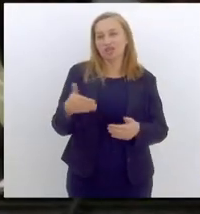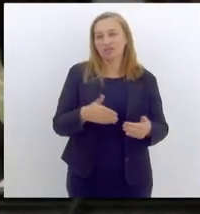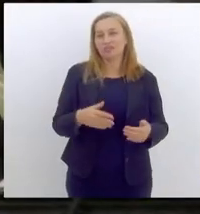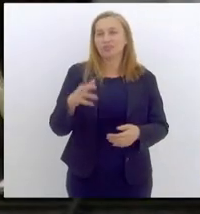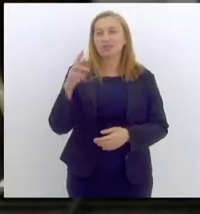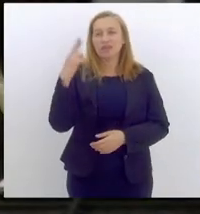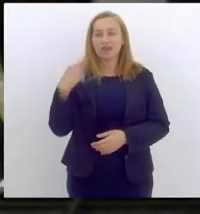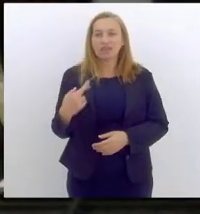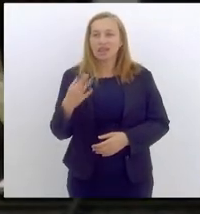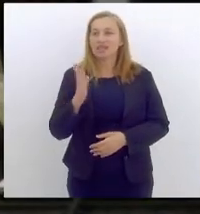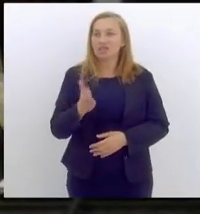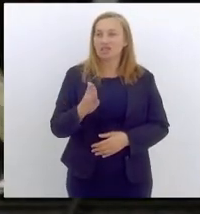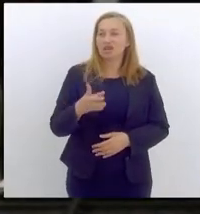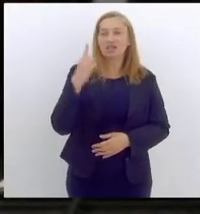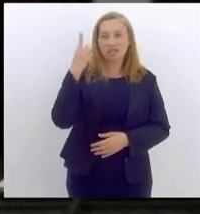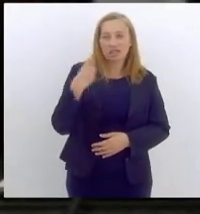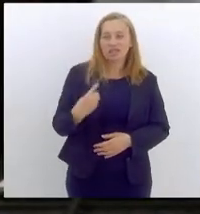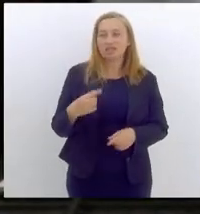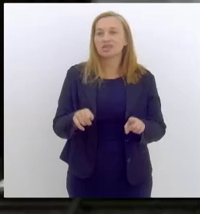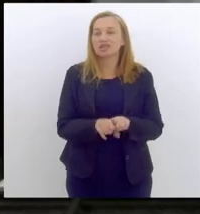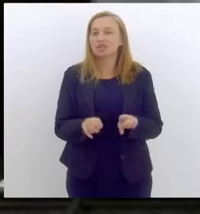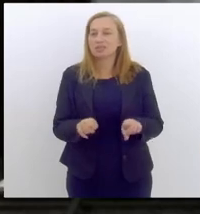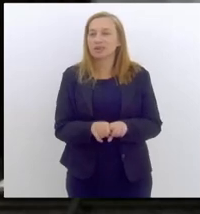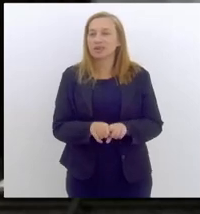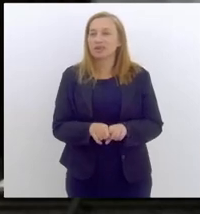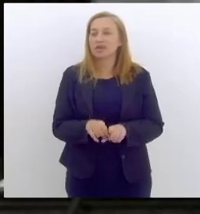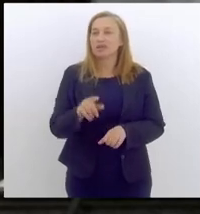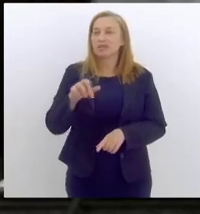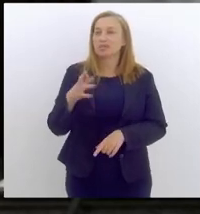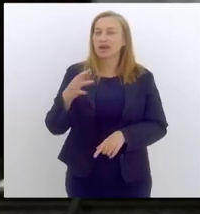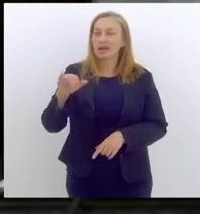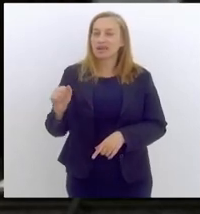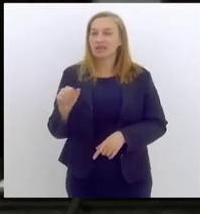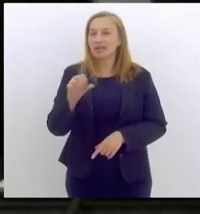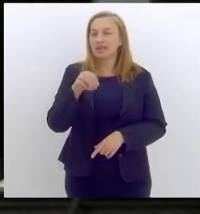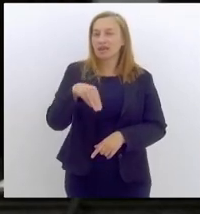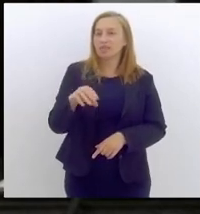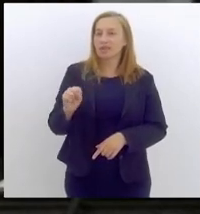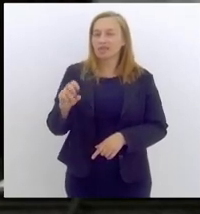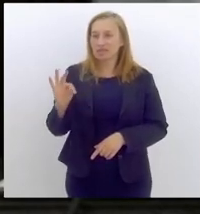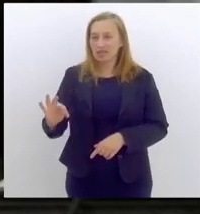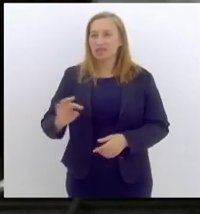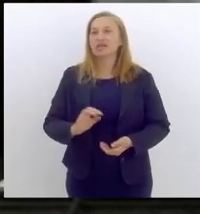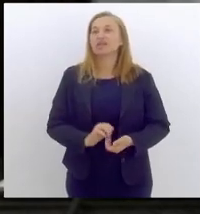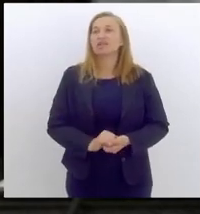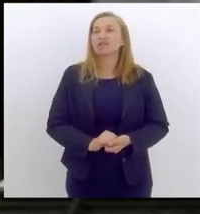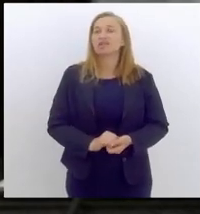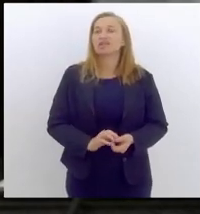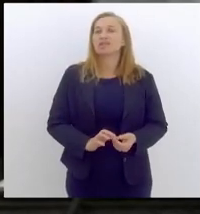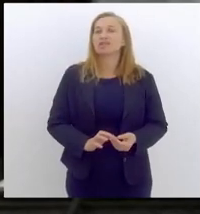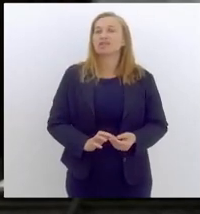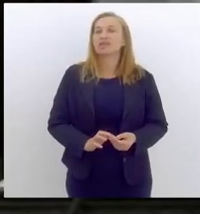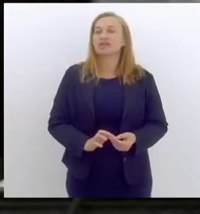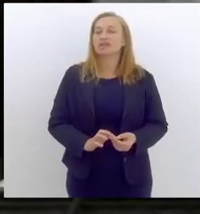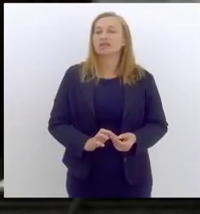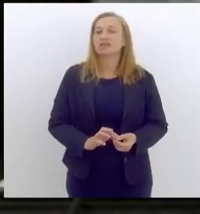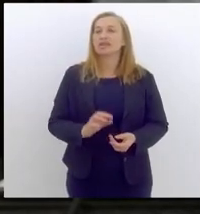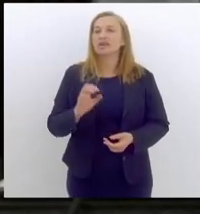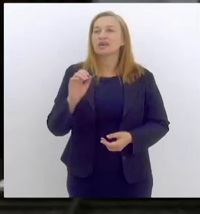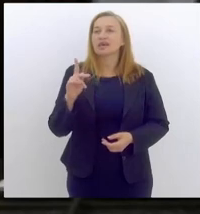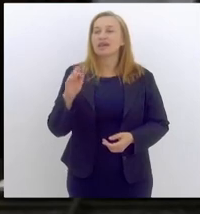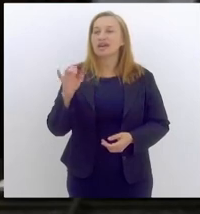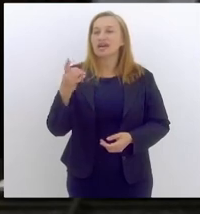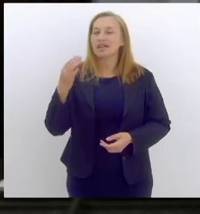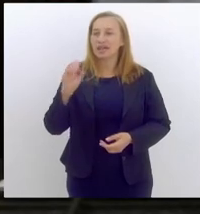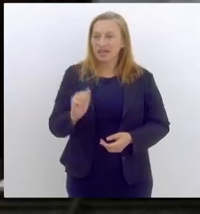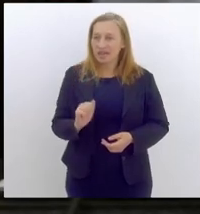já estava aqui, Dani também, a nossa Marina do MST, a Érica Takimoto,